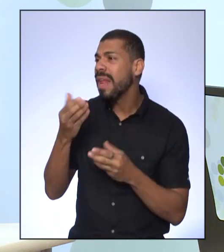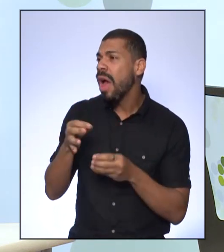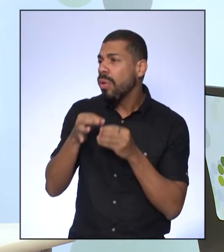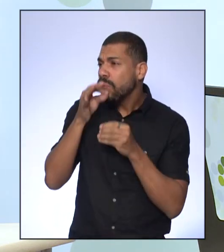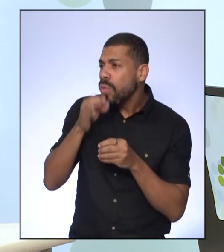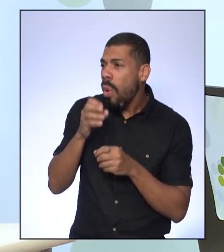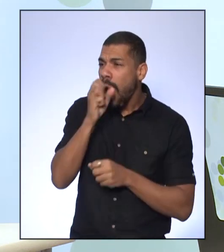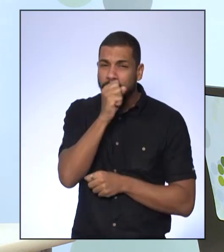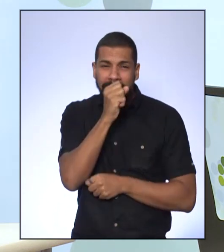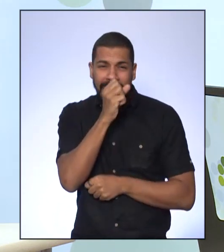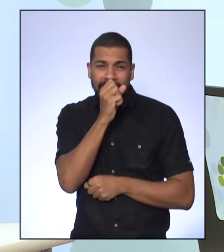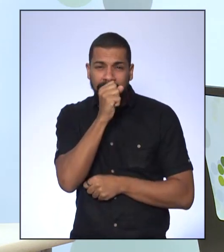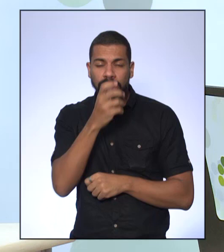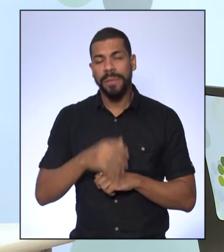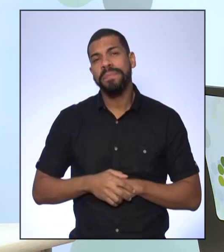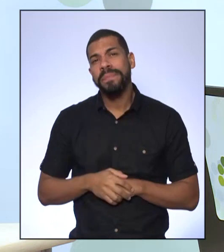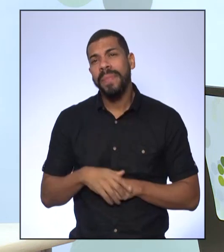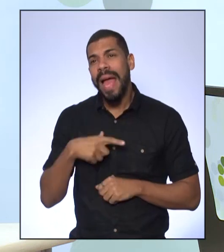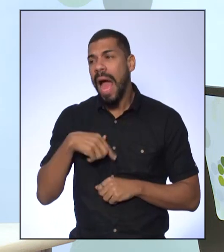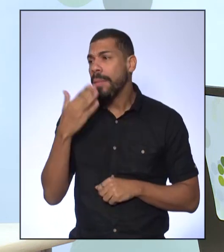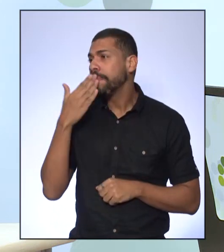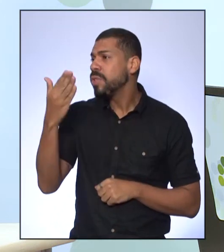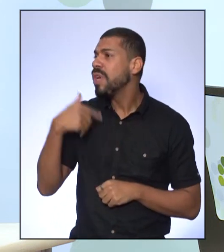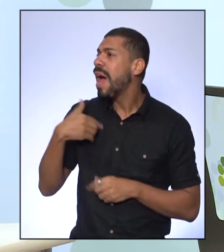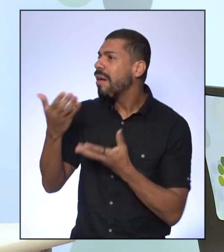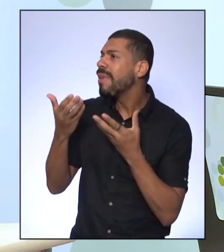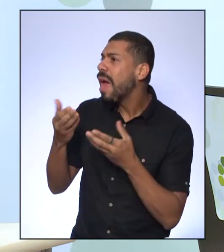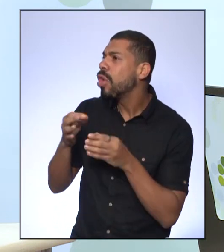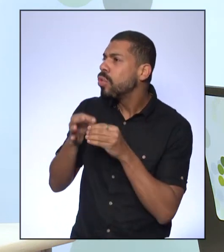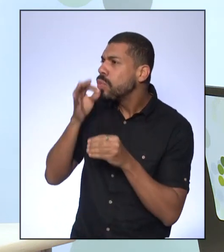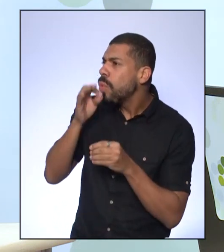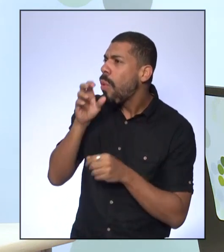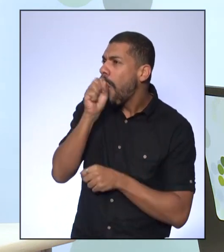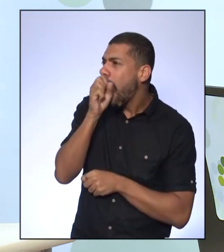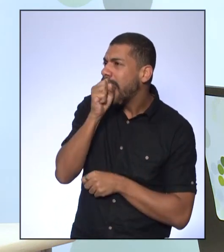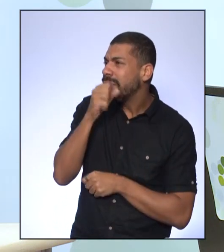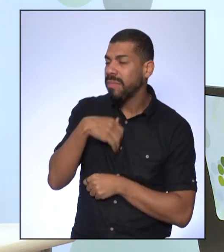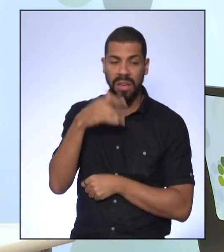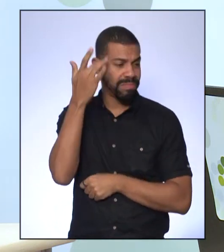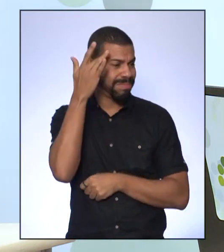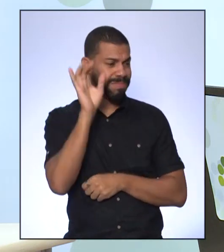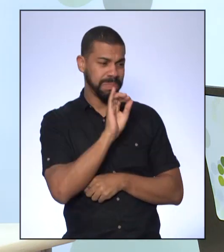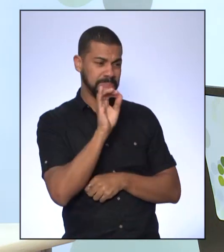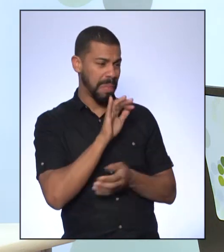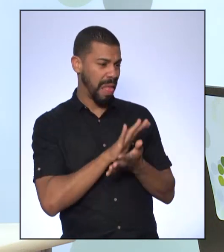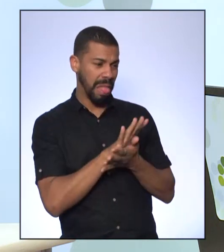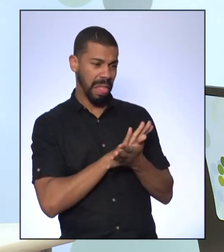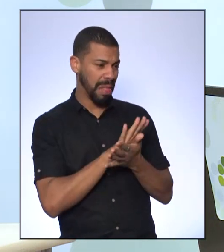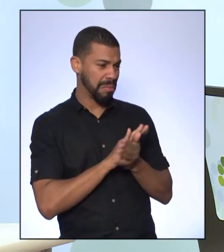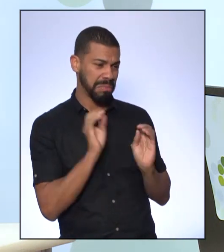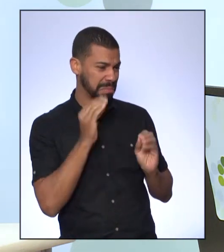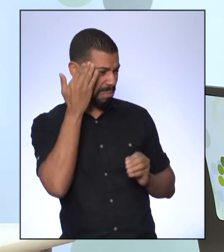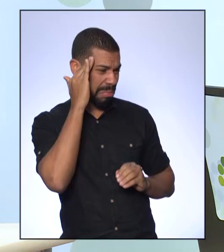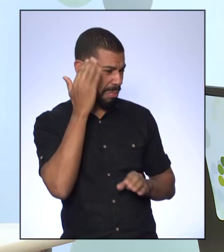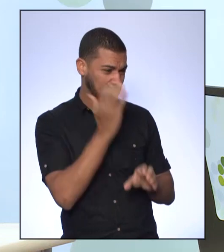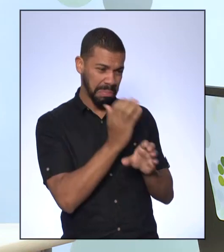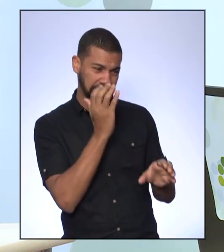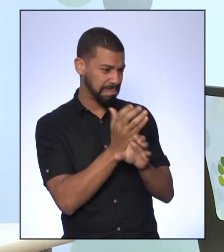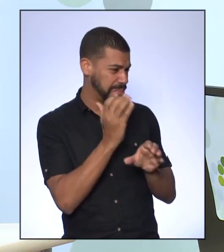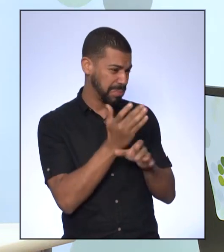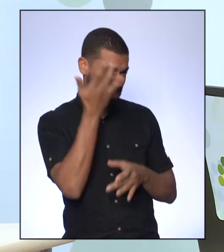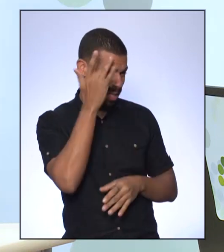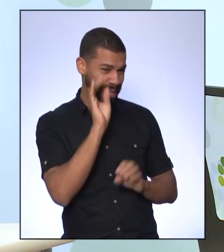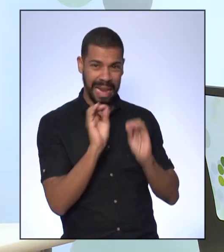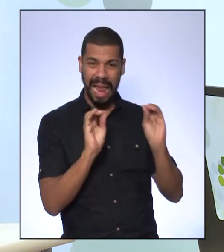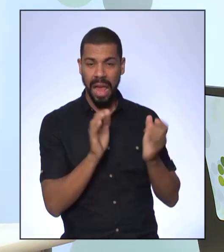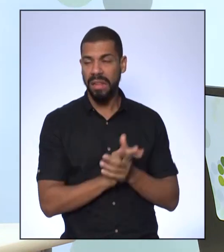né? Pediu lá para a comissária de bordo e a comissária de bordo não entendeu de jeito nenhum o que ele queria, né?